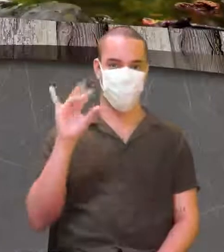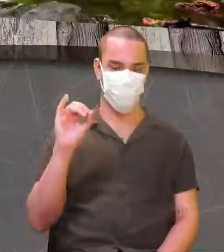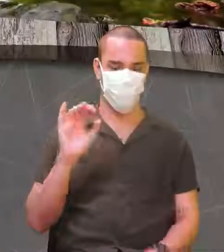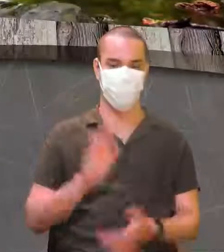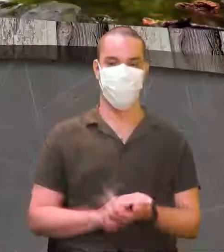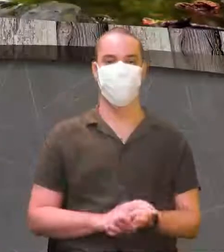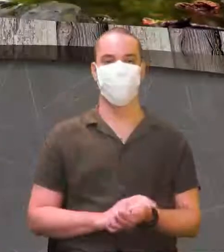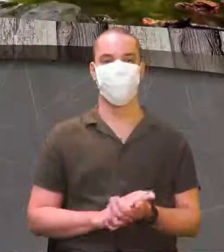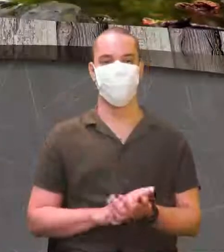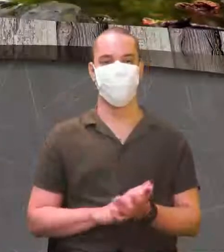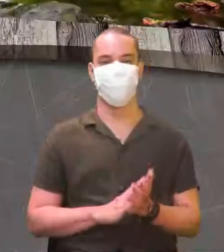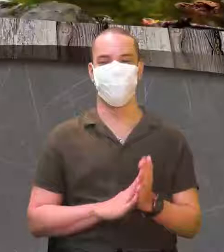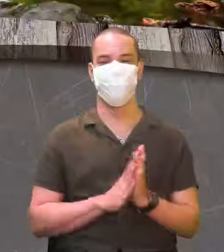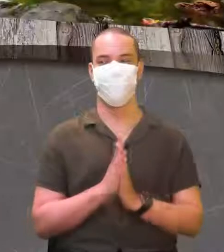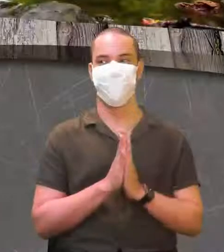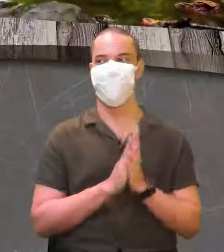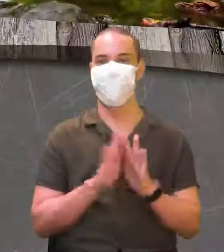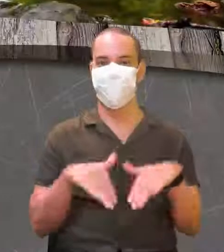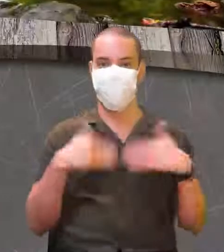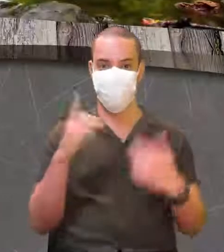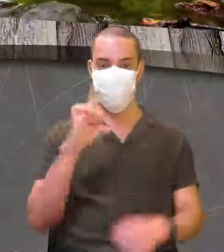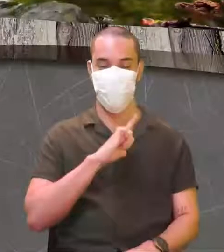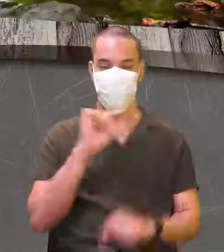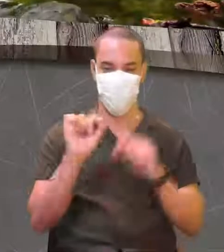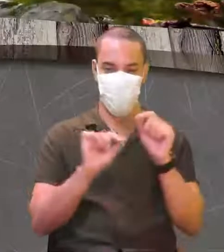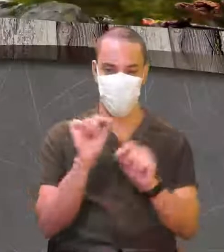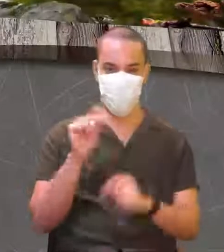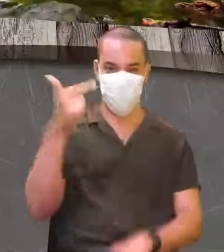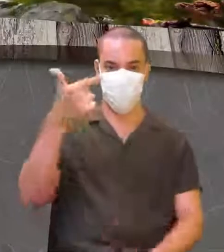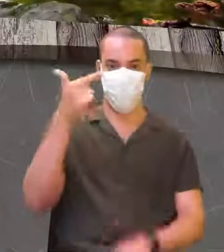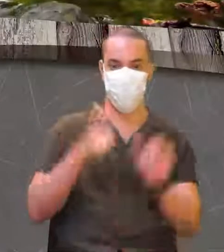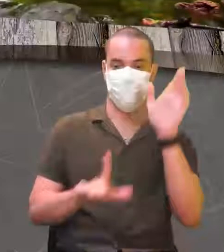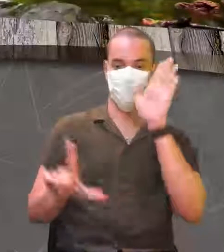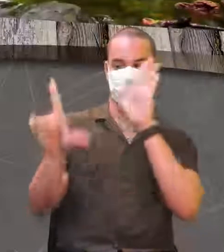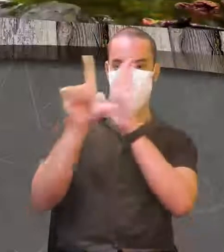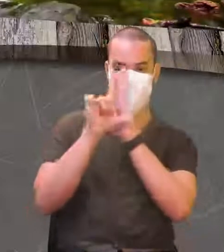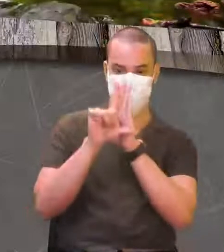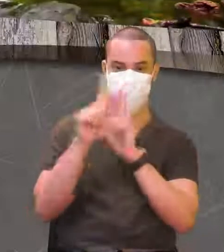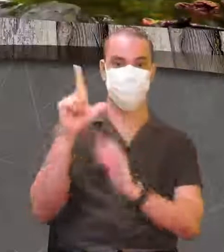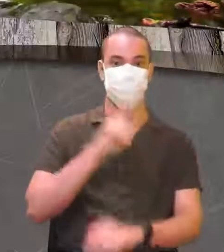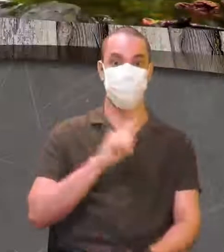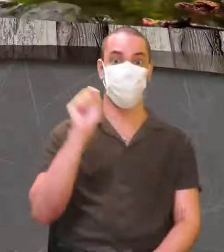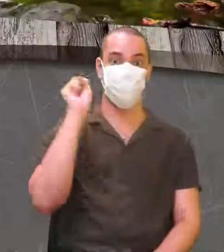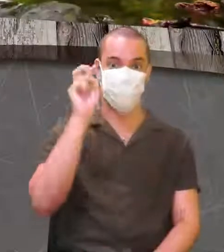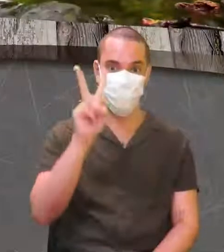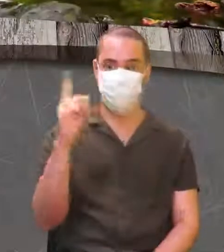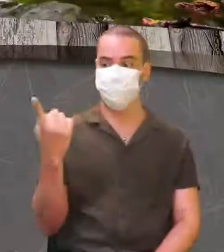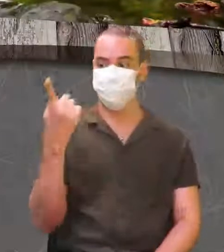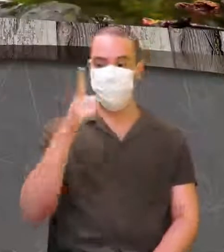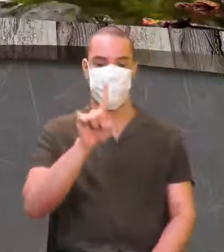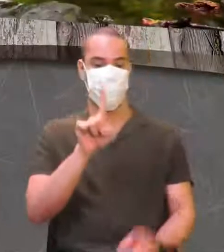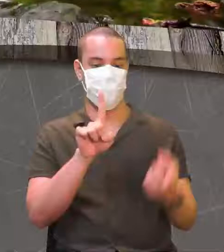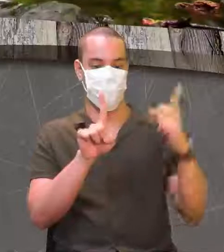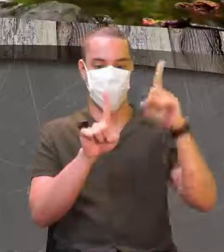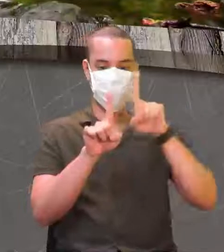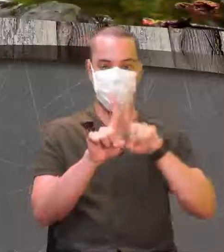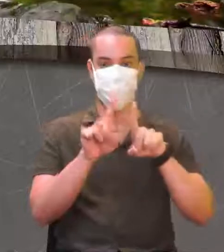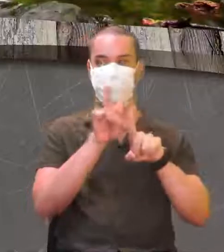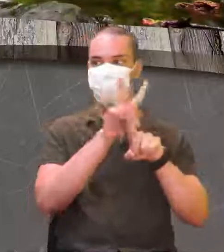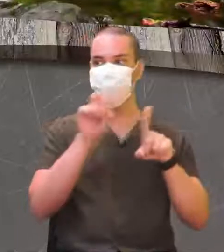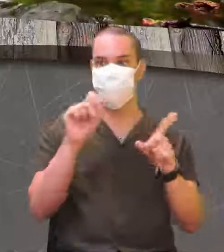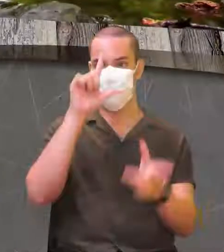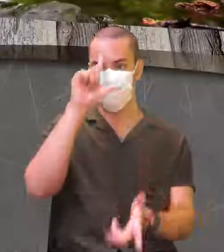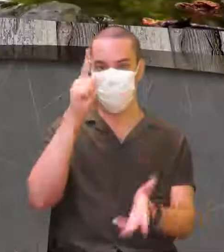galera, a situação também da segunda lei, onde você tem dois alelos, dois parzinhos de alelos, que vão